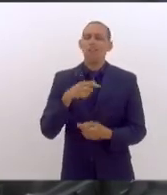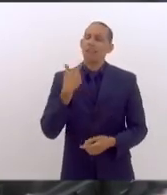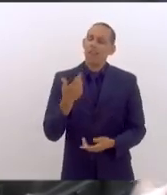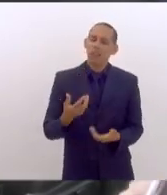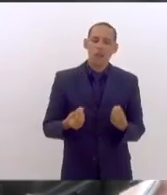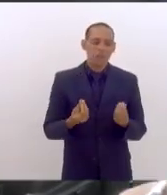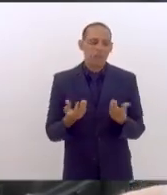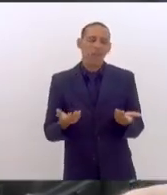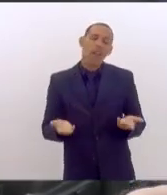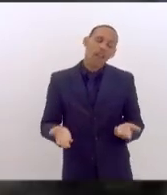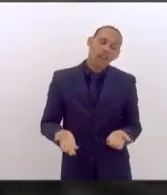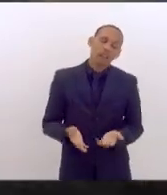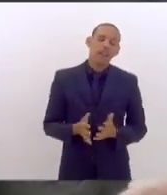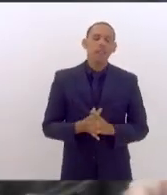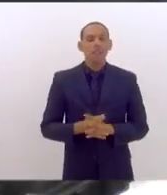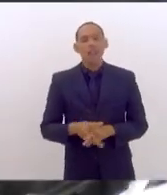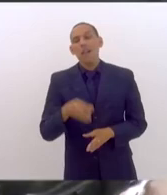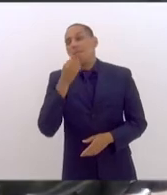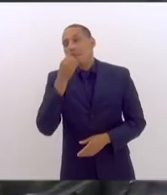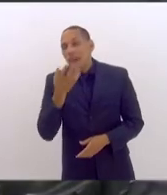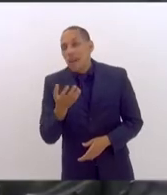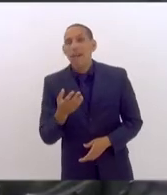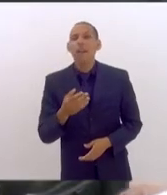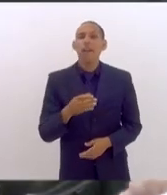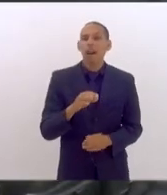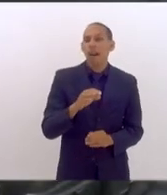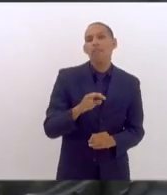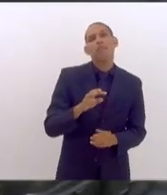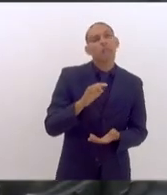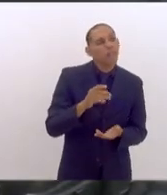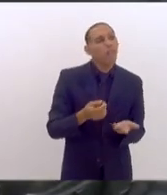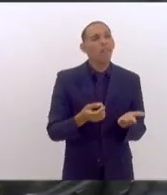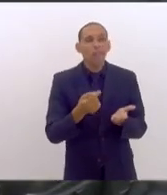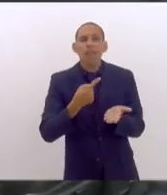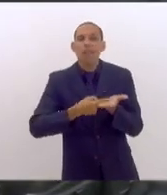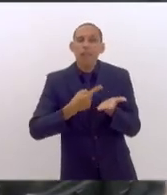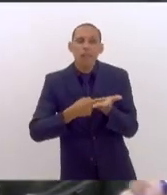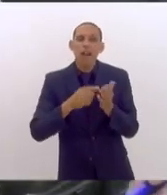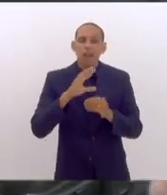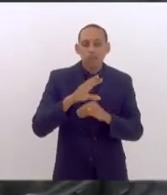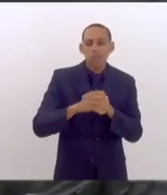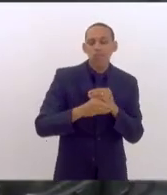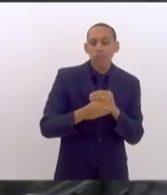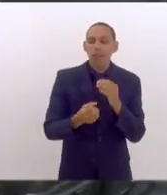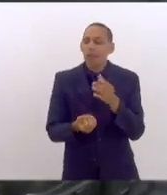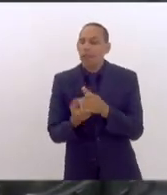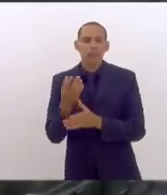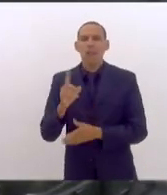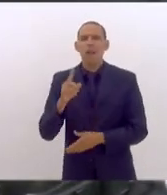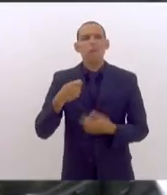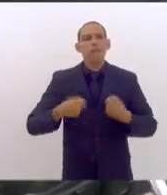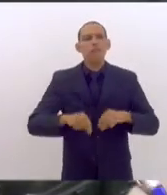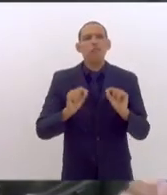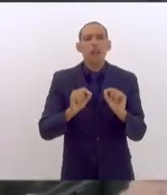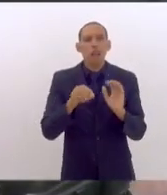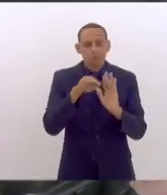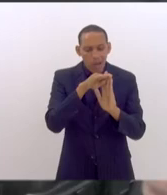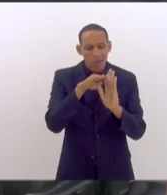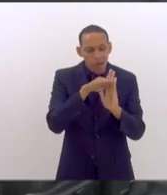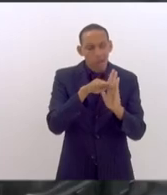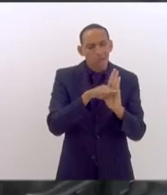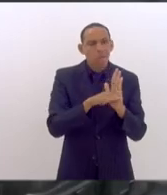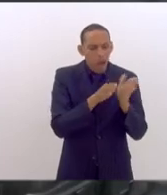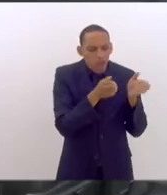a celebrar um Ferrão de ti vo realização de investimento público recreação tem que ter um cronograma